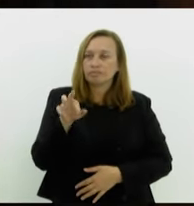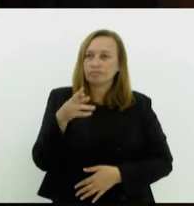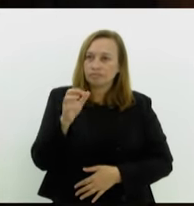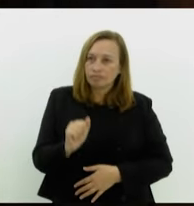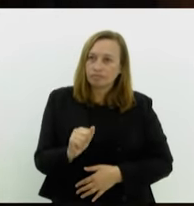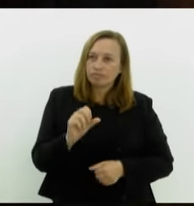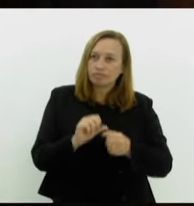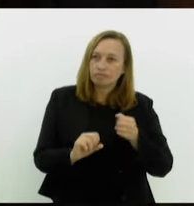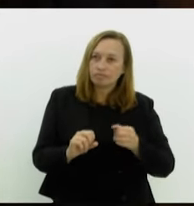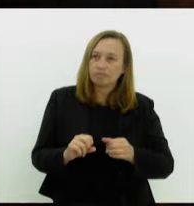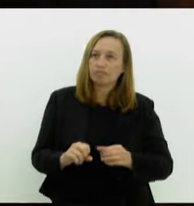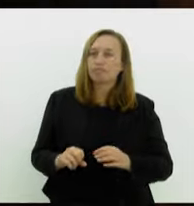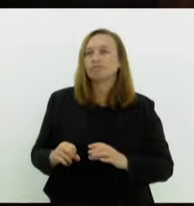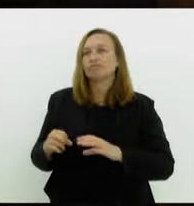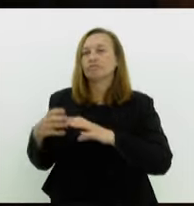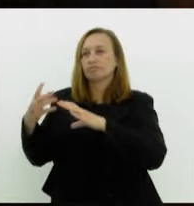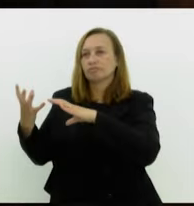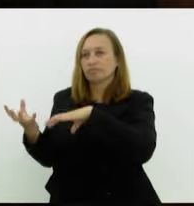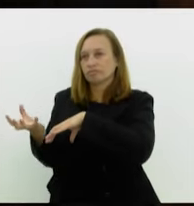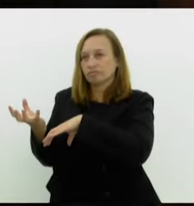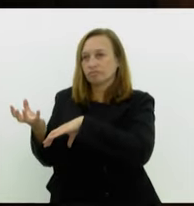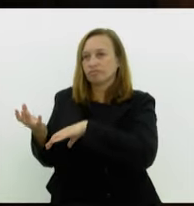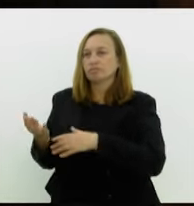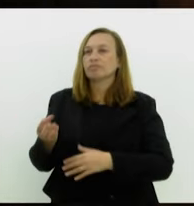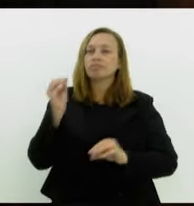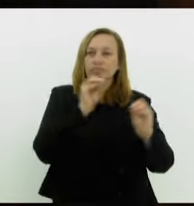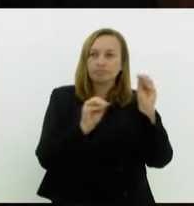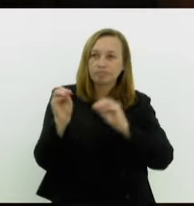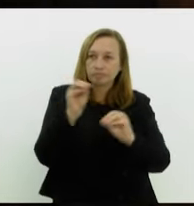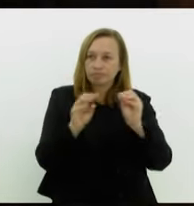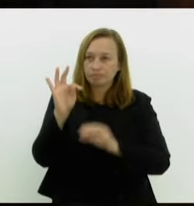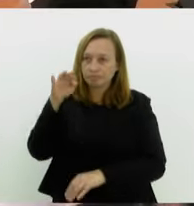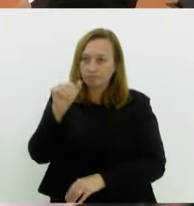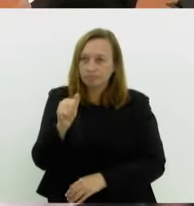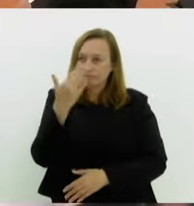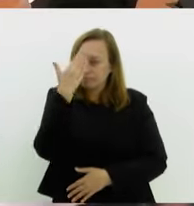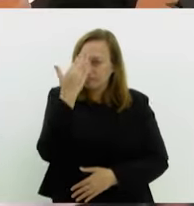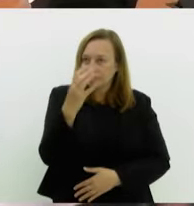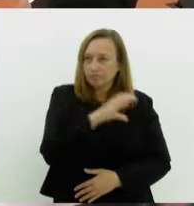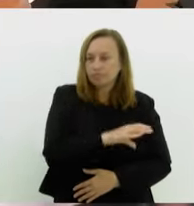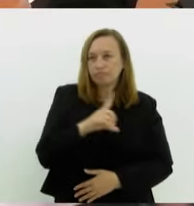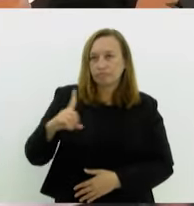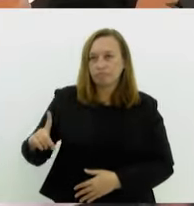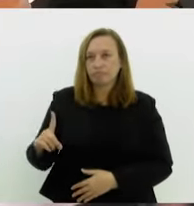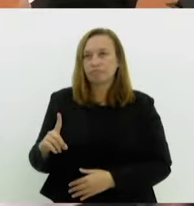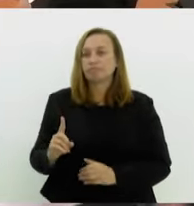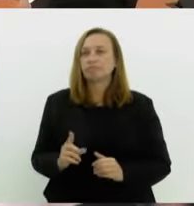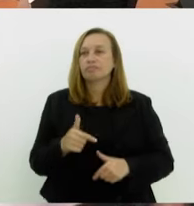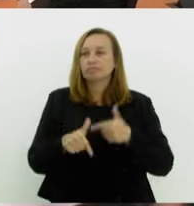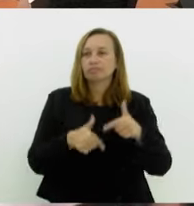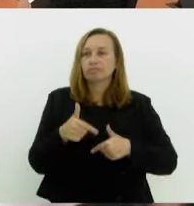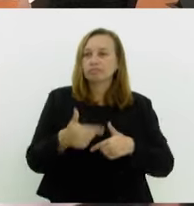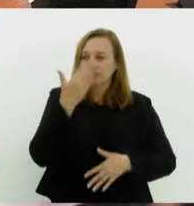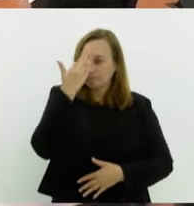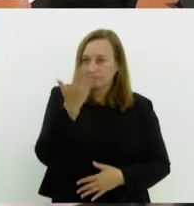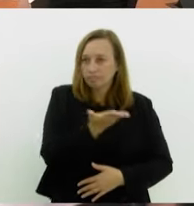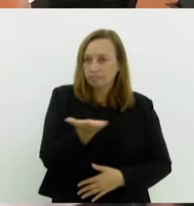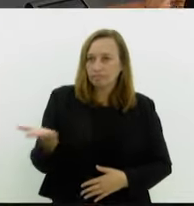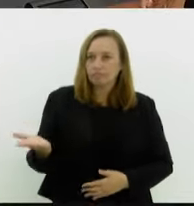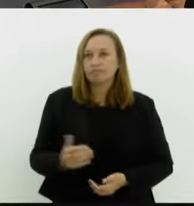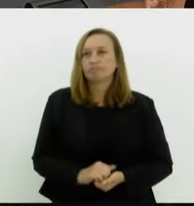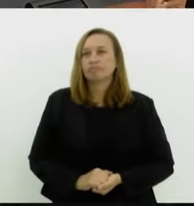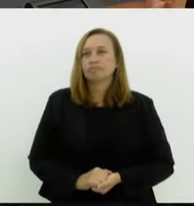SOS faz na Câmara dos Deputados beijo Benedita obrigada por coordenar Nossa bancada obrigada a todos e